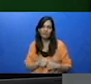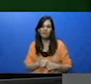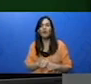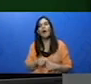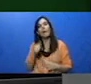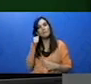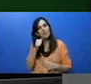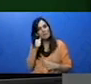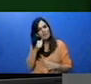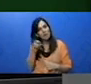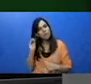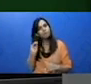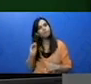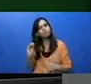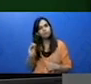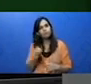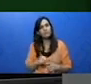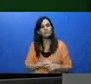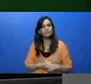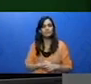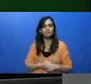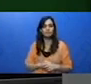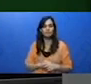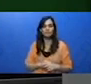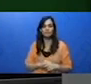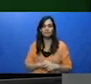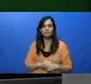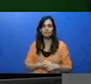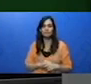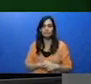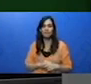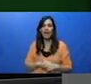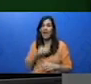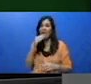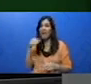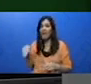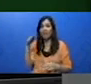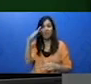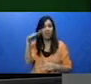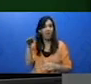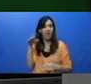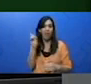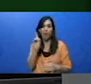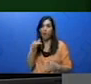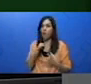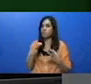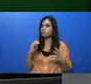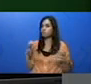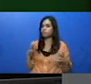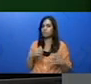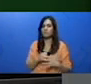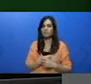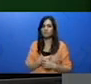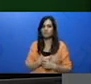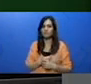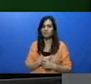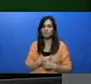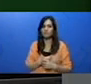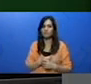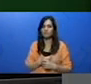também. Então, passa um traço, tipo, estou cancelando, porque esse não era o maior. Aqui continua